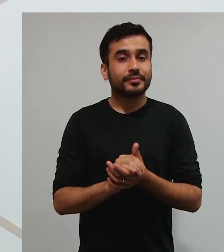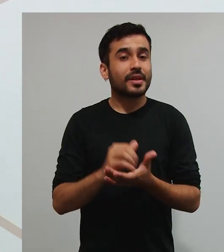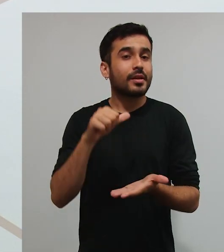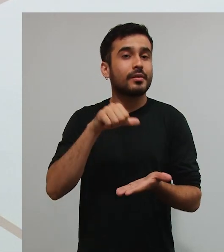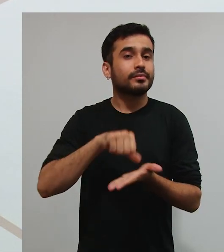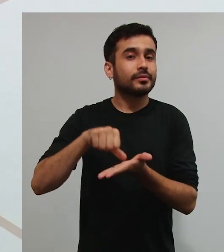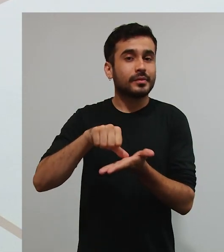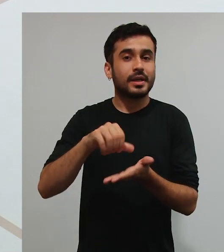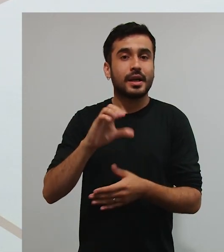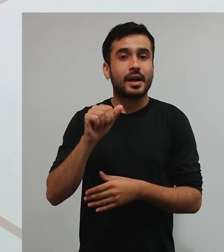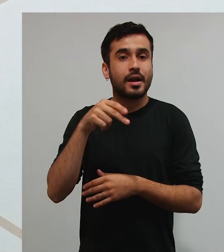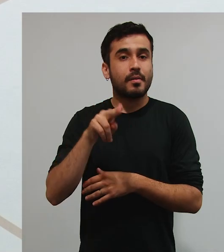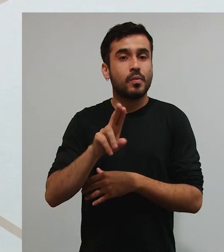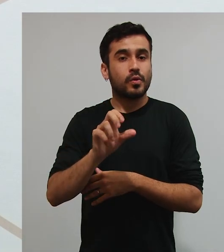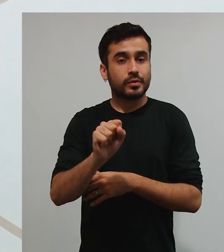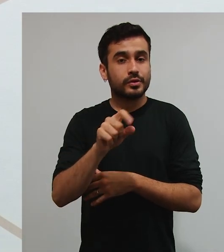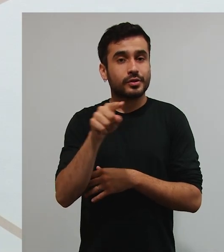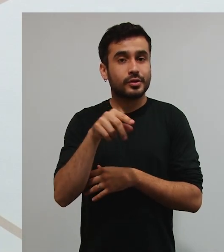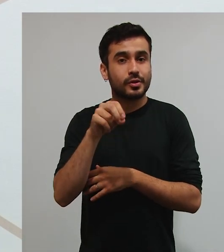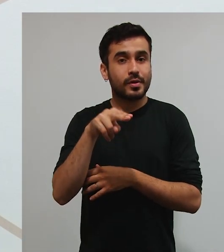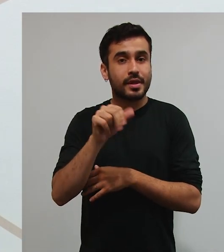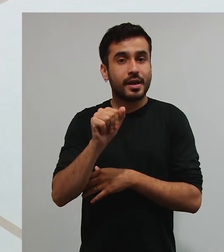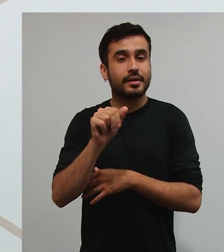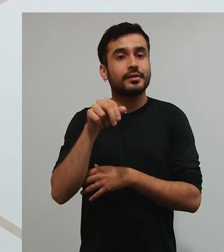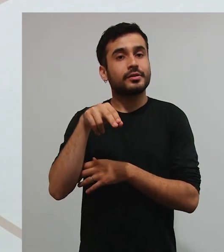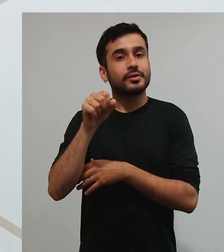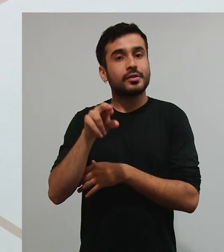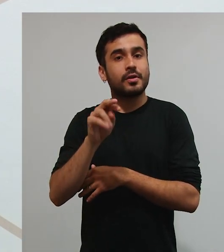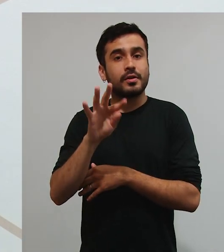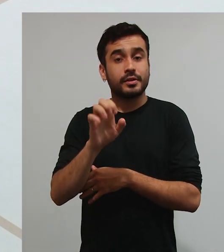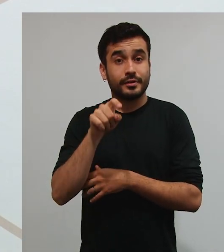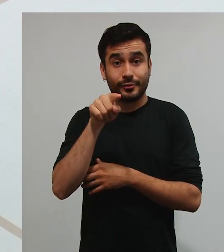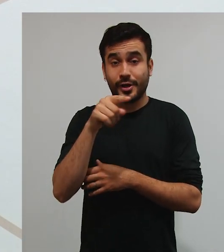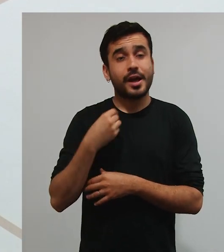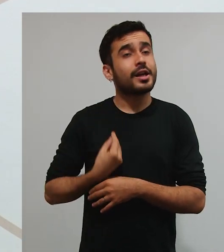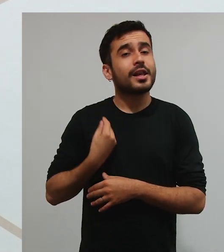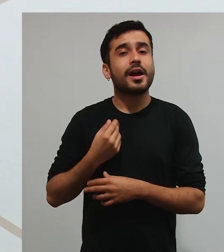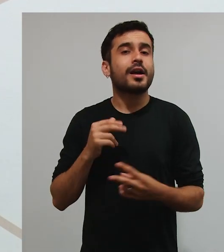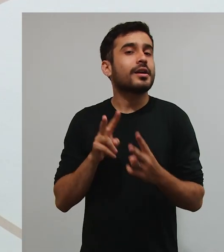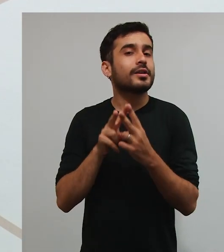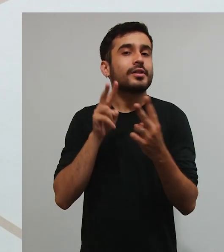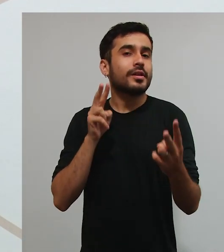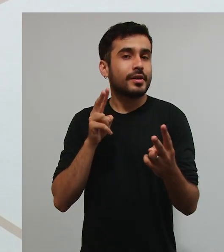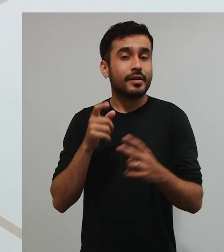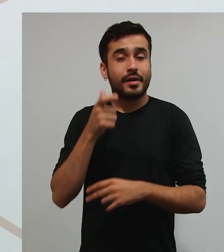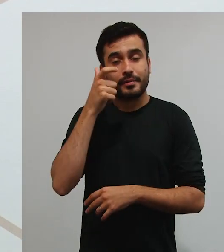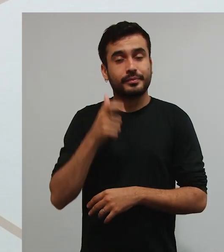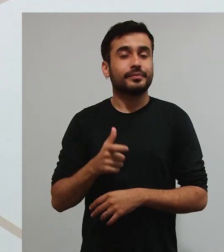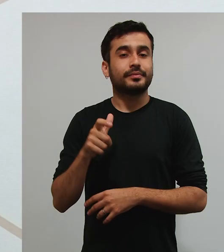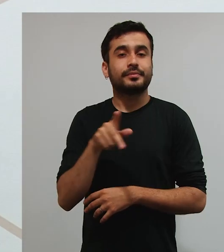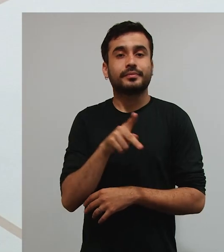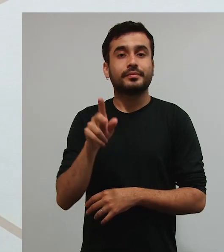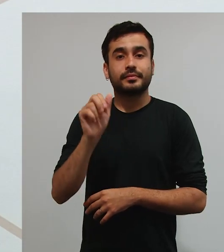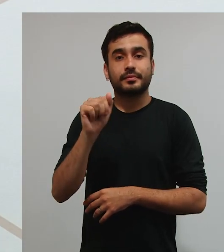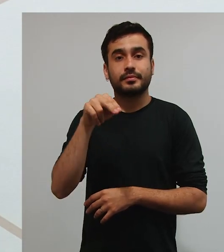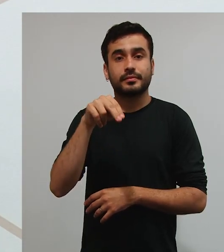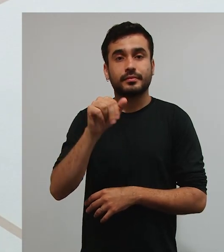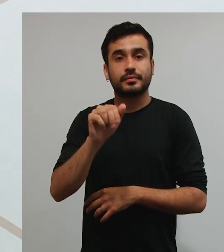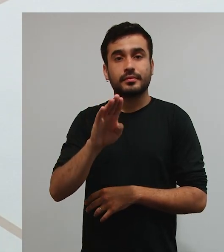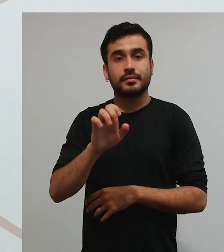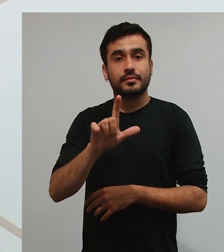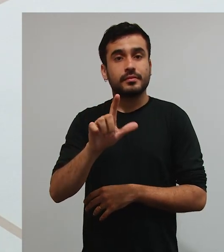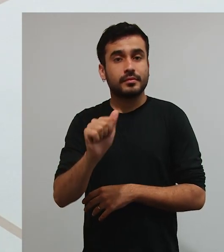IFRO, Campus Porto Velho, Zona Norte. Você está na Educação à Distância e eu sou a professora Anabela